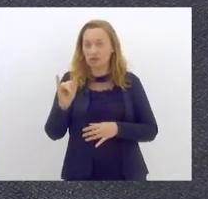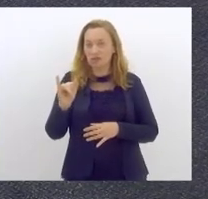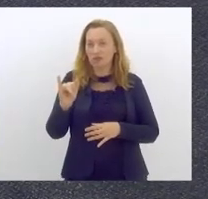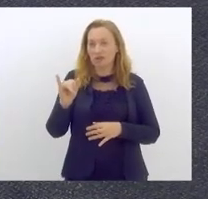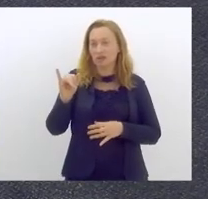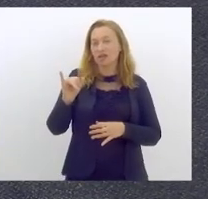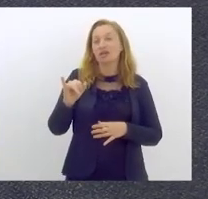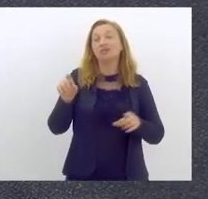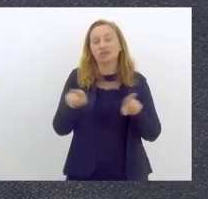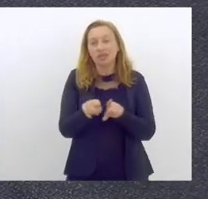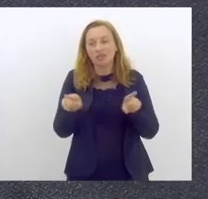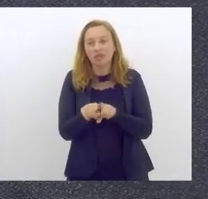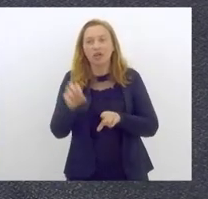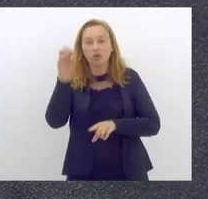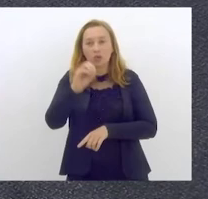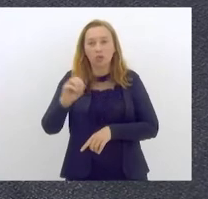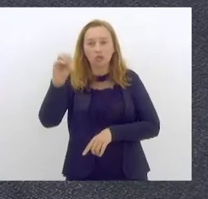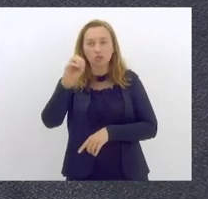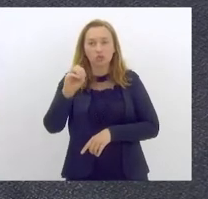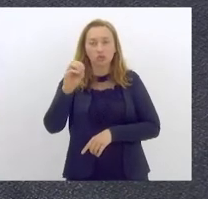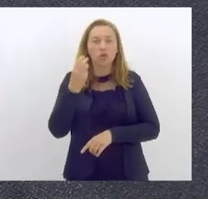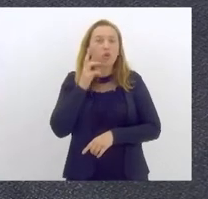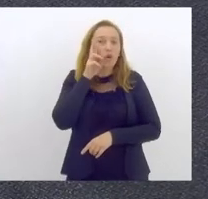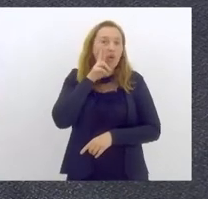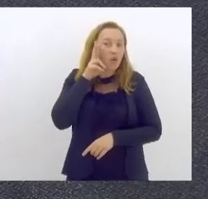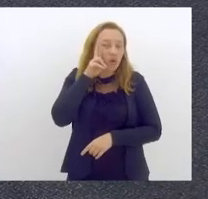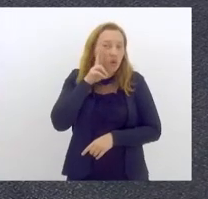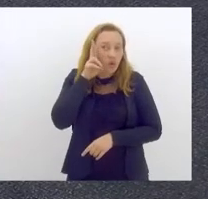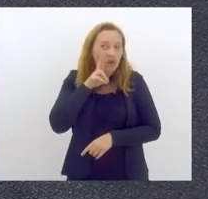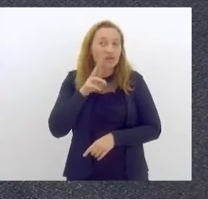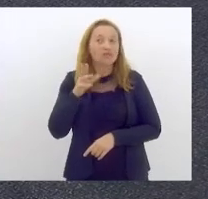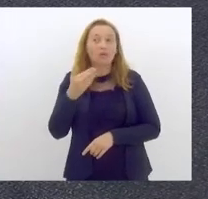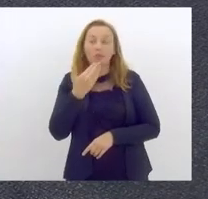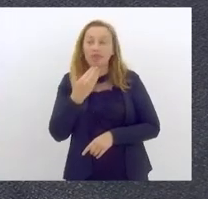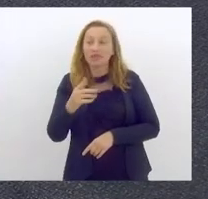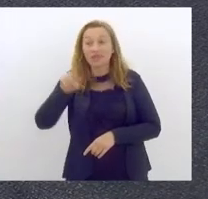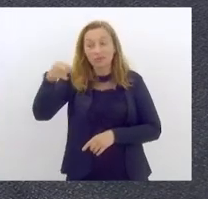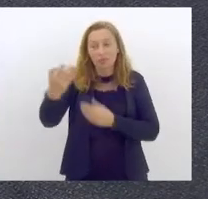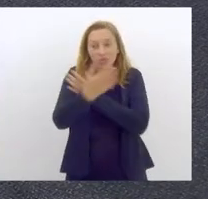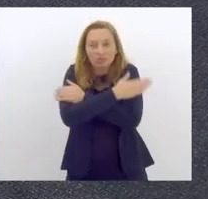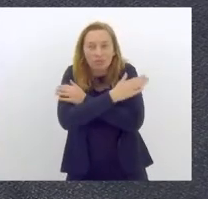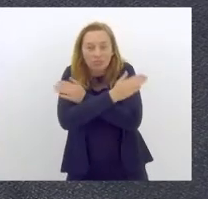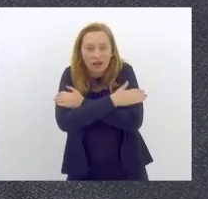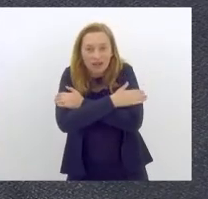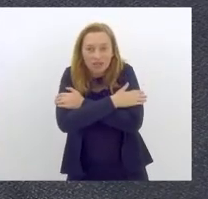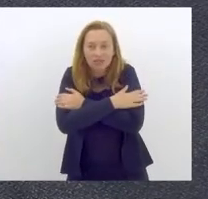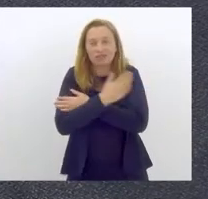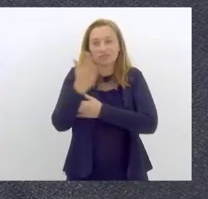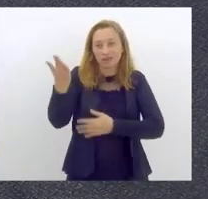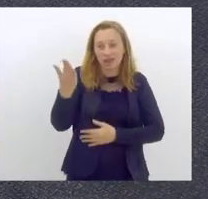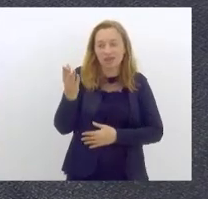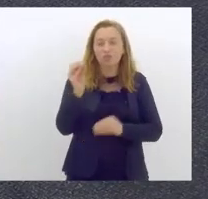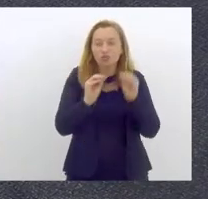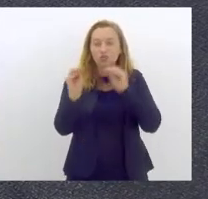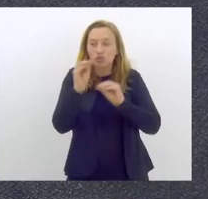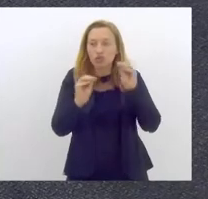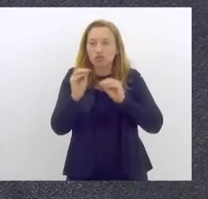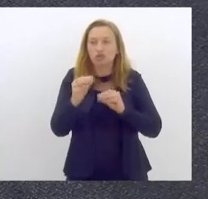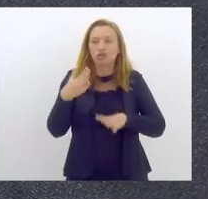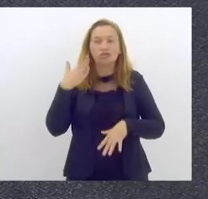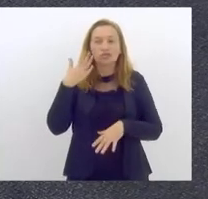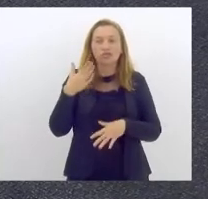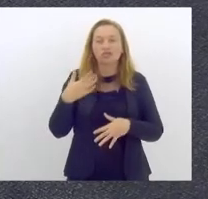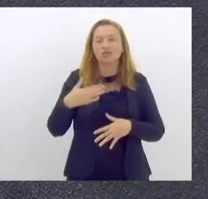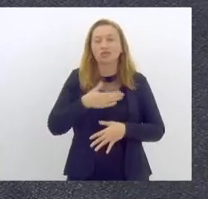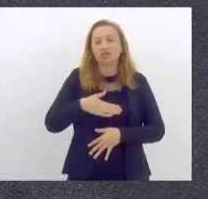campanha do outubro rosa e elas estão até vou mandar depois um abraço para ela um beijo carinhoso eu gostaria que